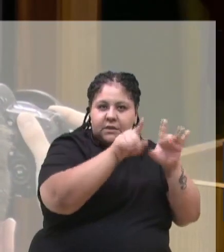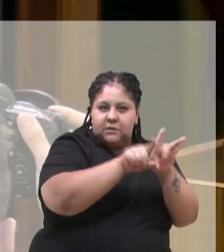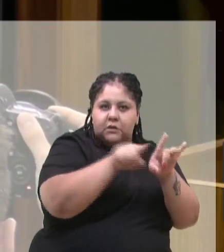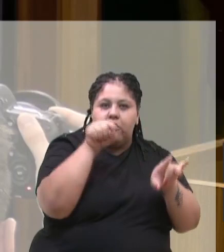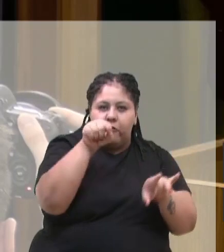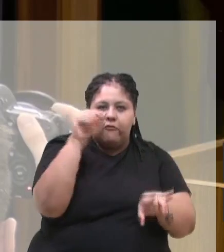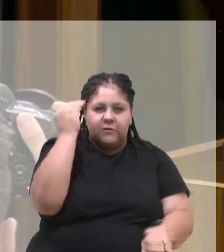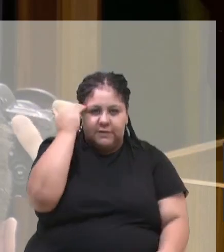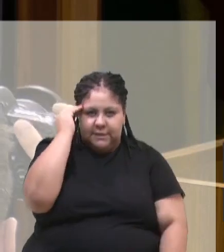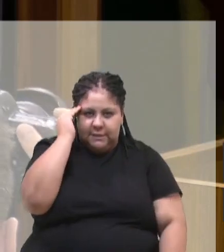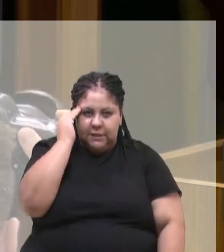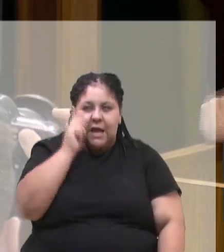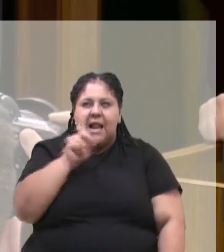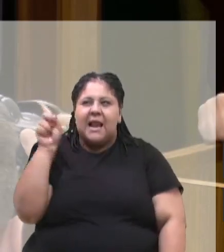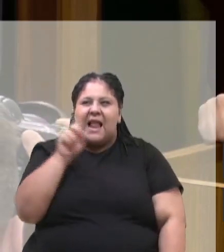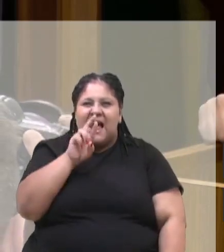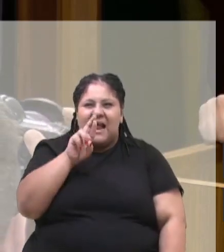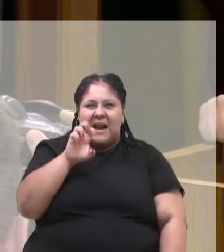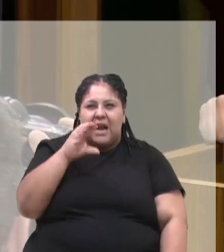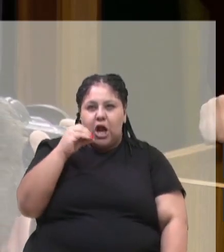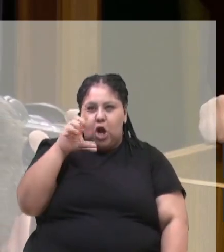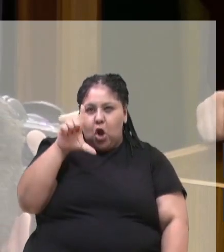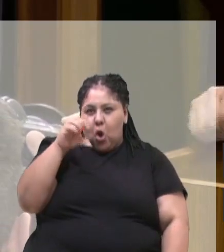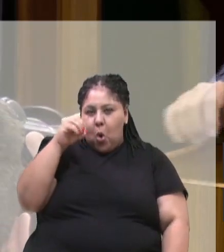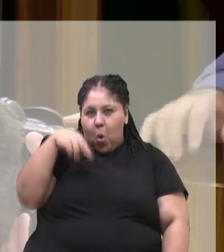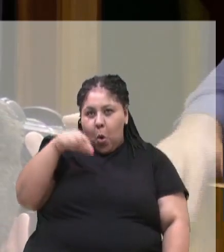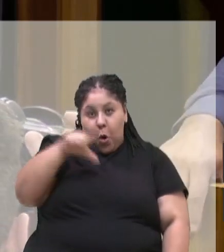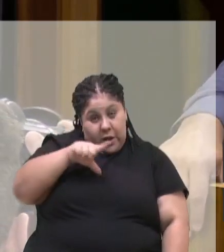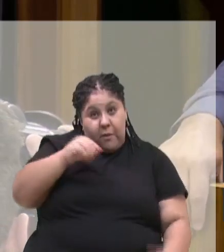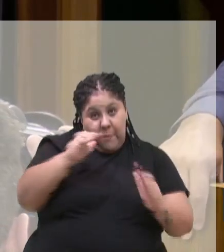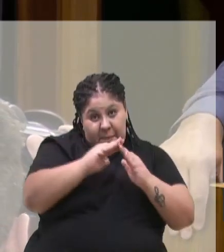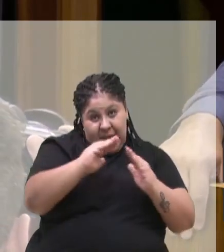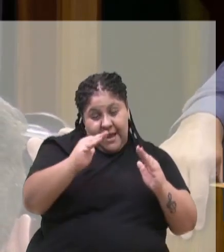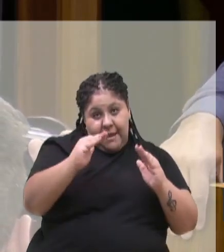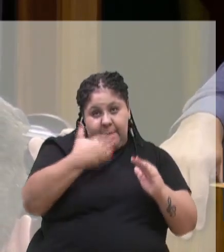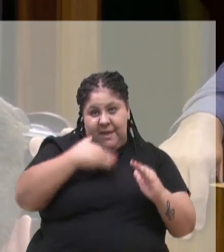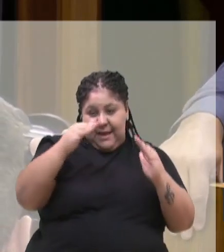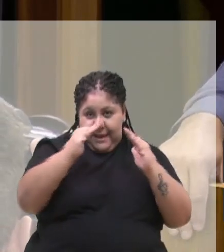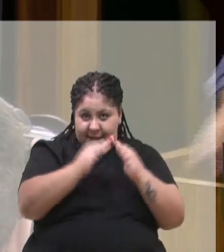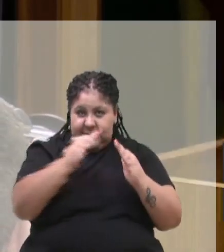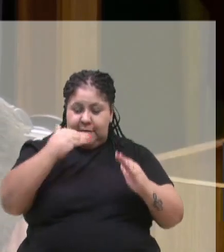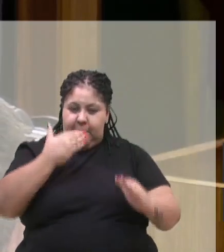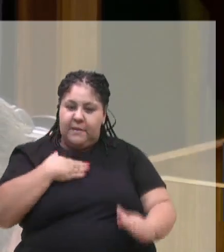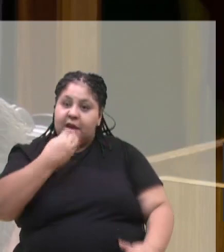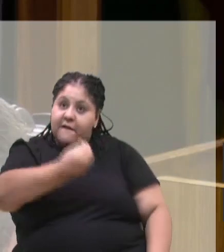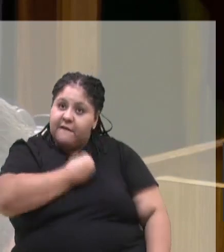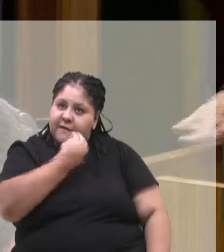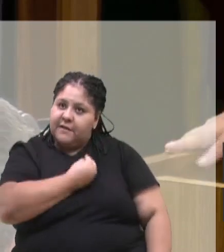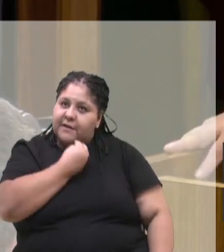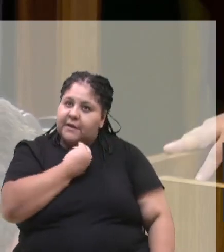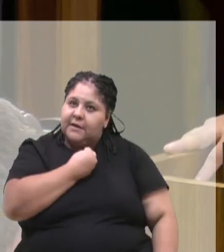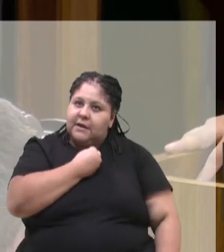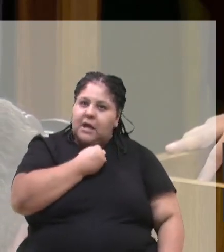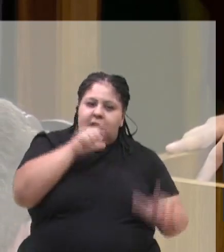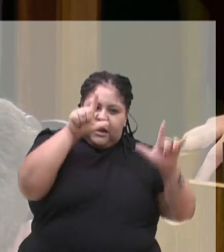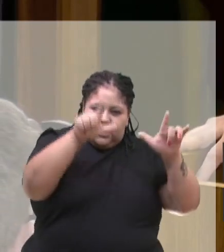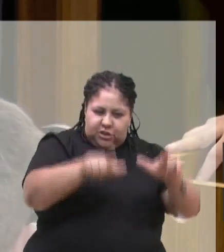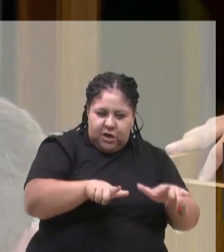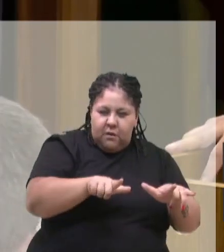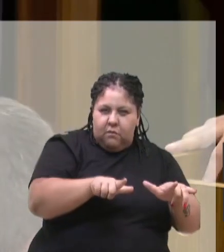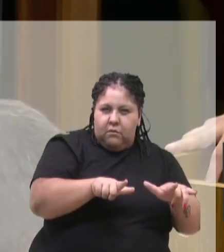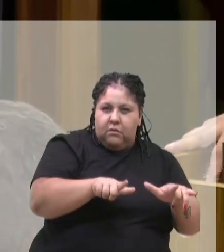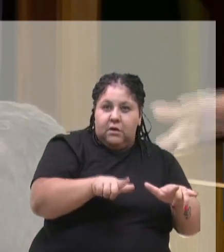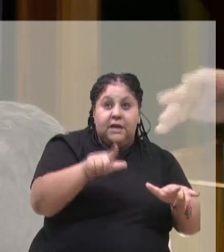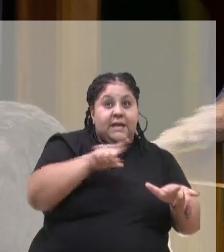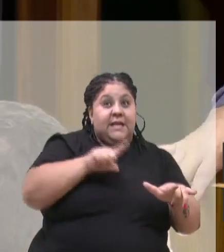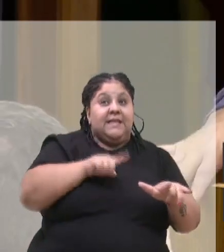Vocês sabem que lá no Reolon, nós vamos ter o Minha Casa Minha Vida no São Genaro, na região ali do São Genaro. E já tem o